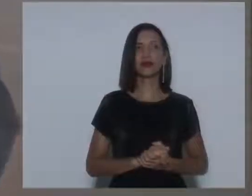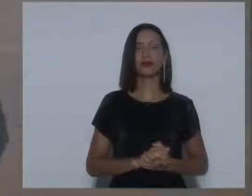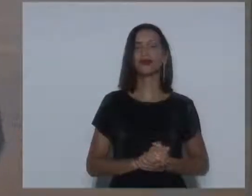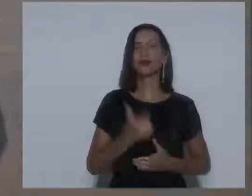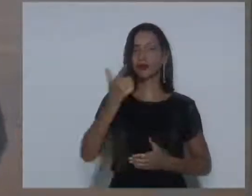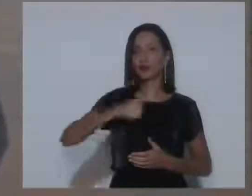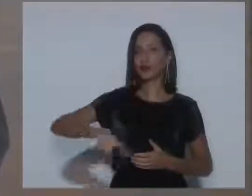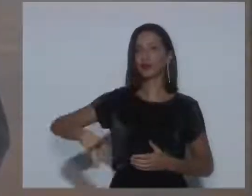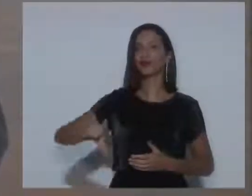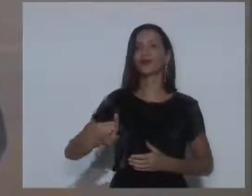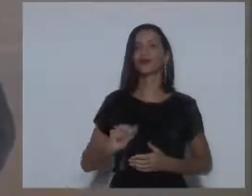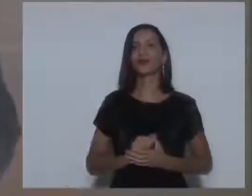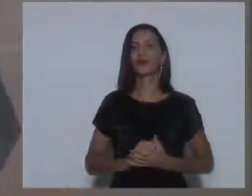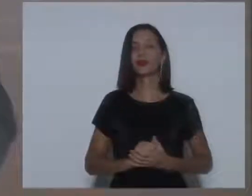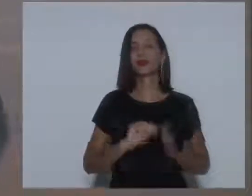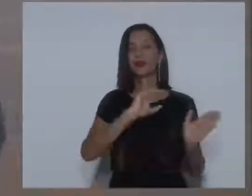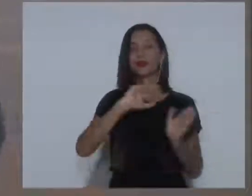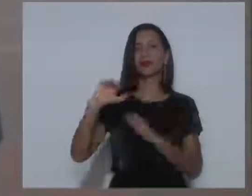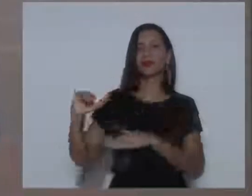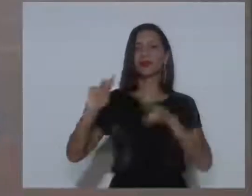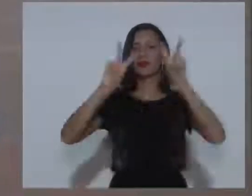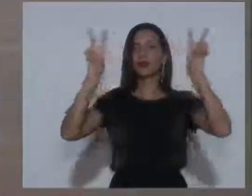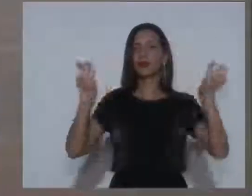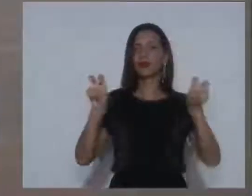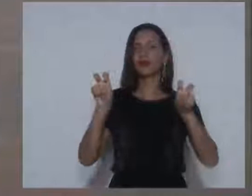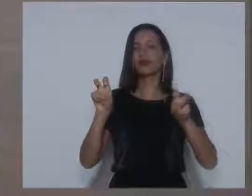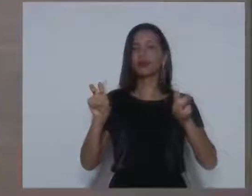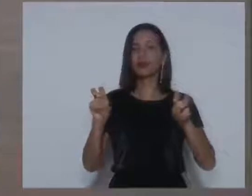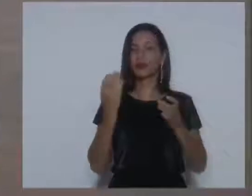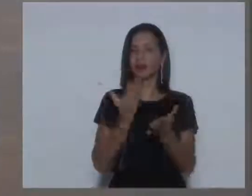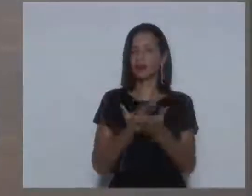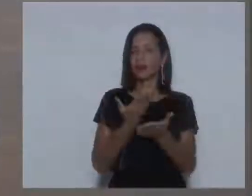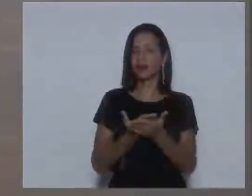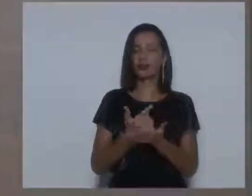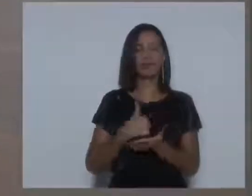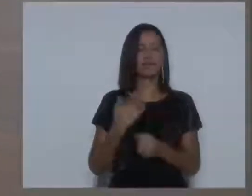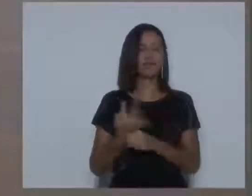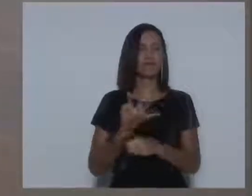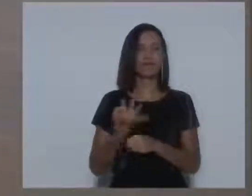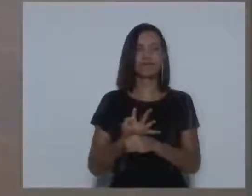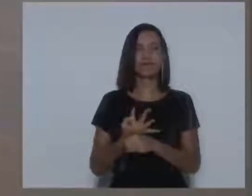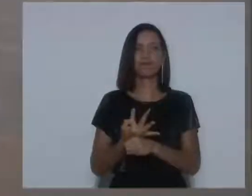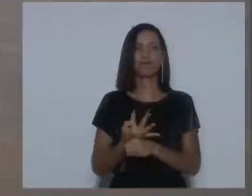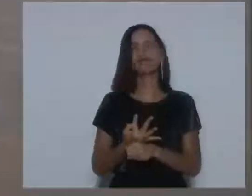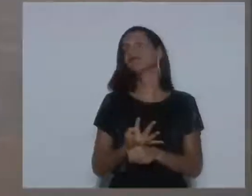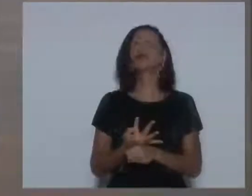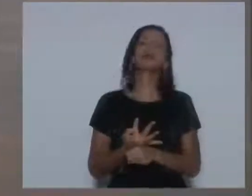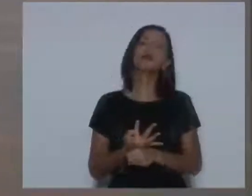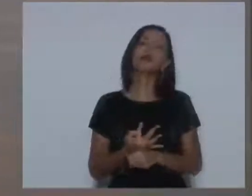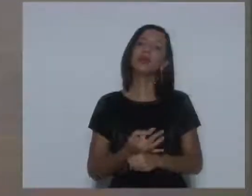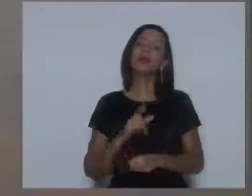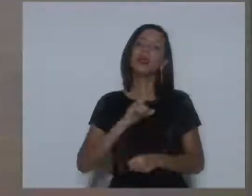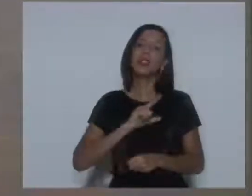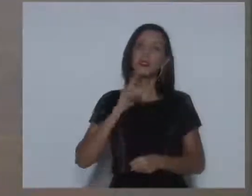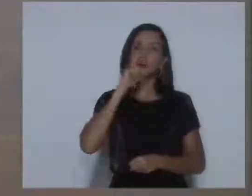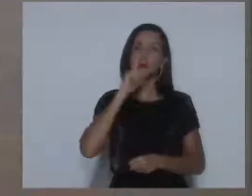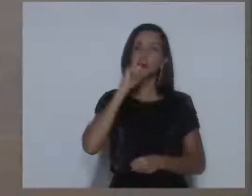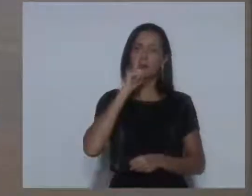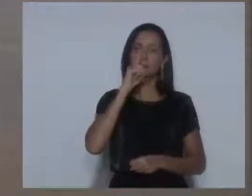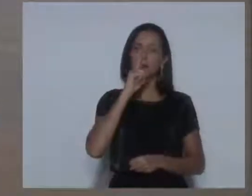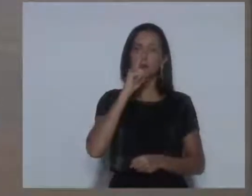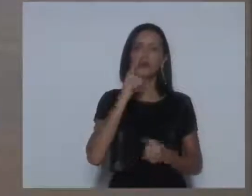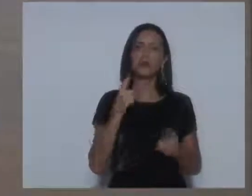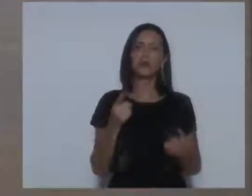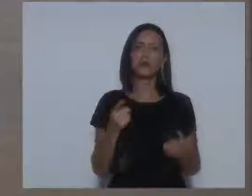Volta às aulas. Eu também não me conformo com o grau de incompetência do governo